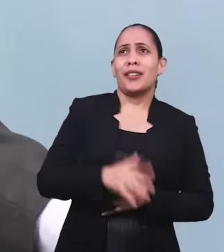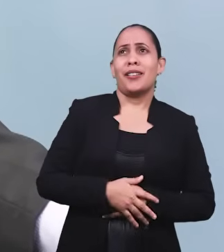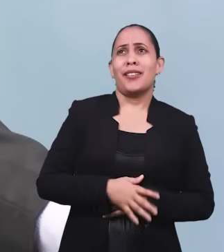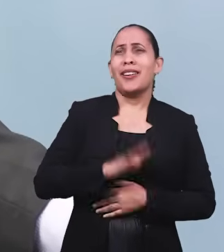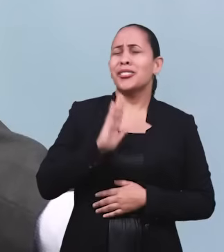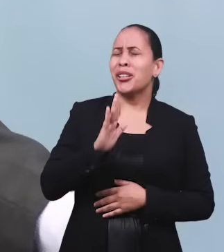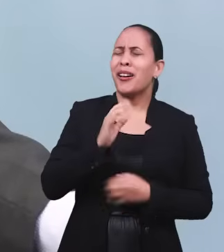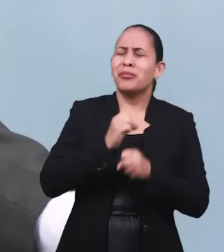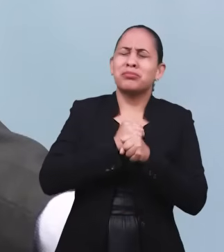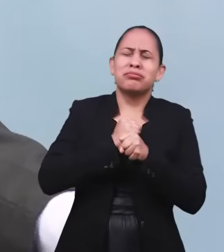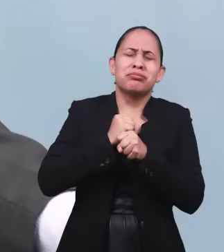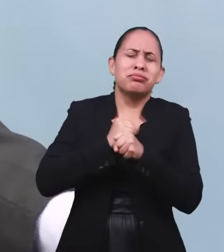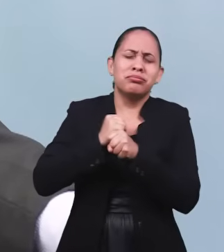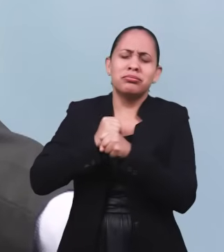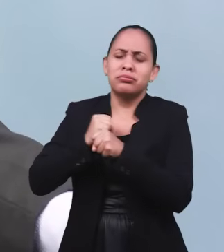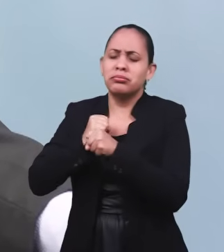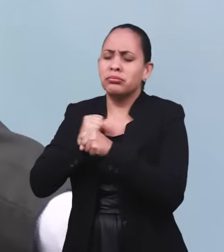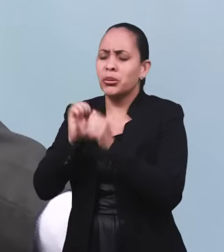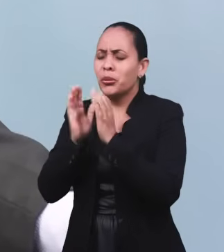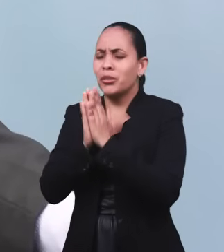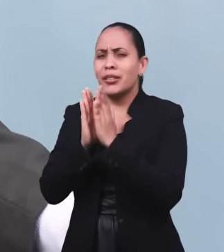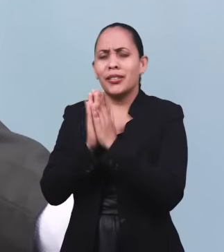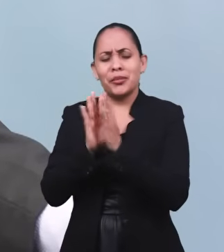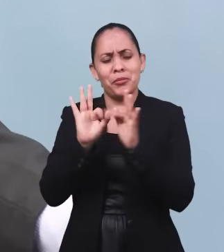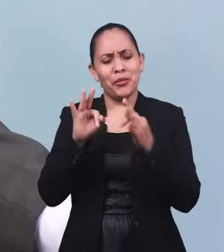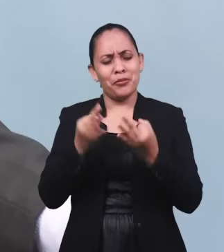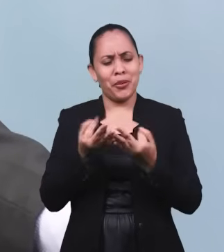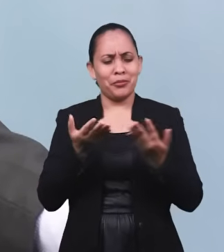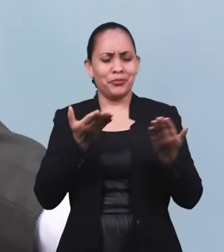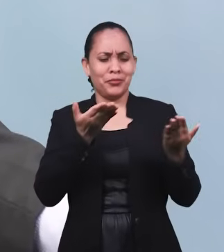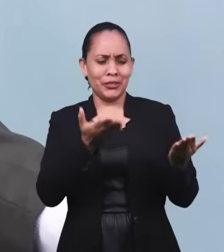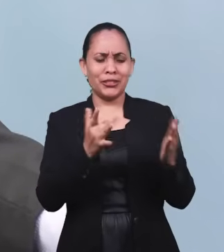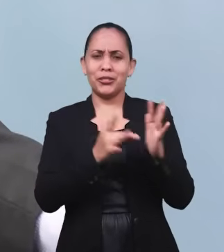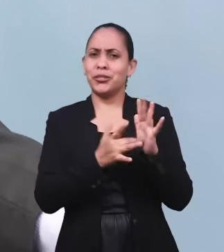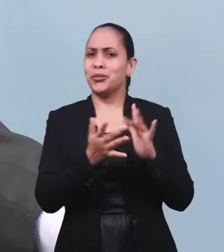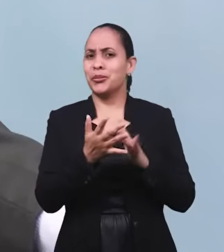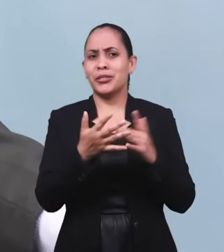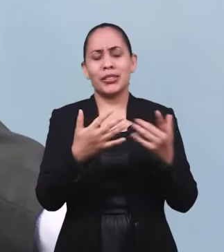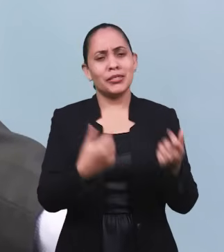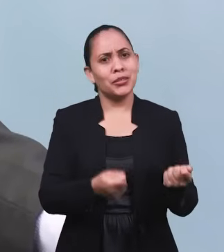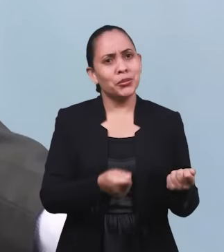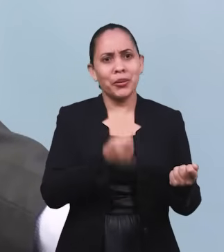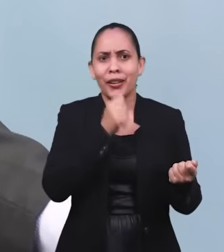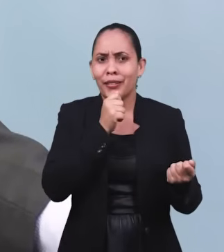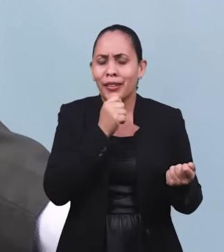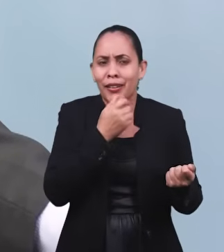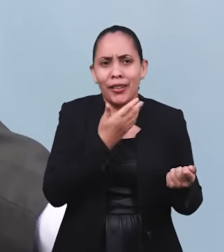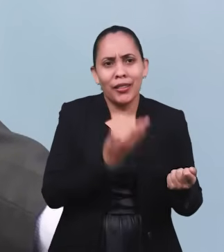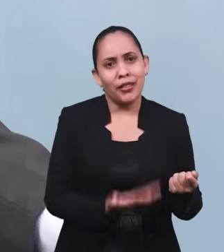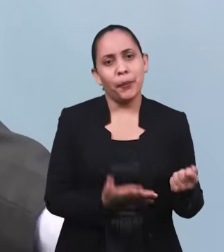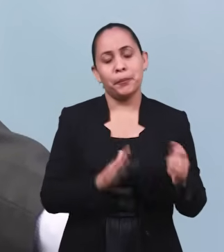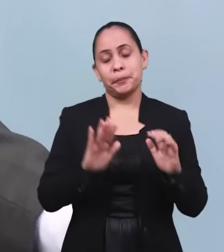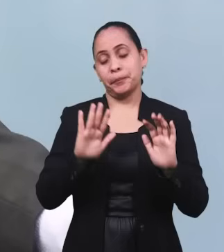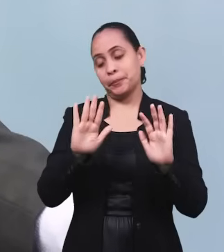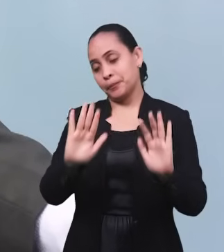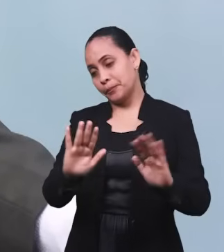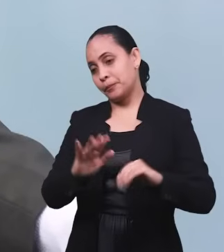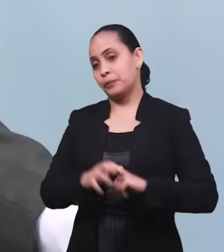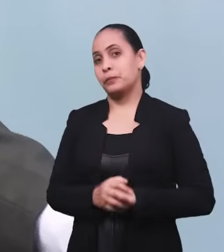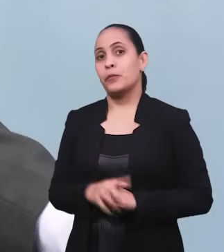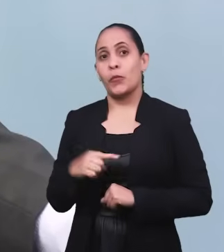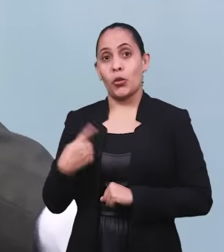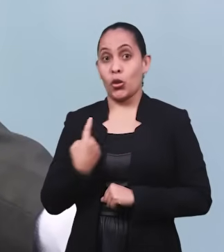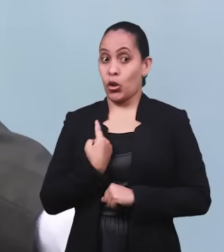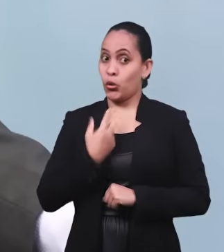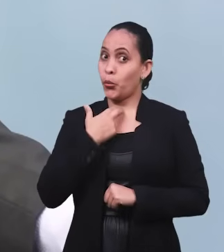eu já estou orando há tanto tempo pelo meu familiar e ele ainda não se definiu, não se converteu. Mas nós